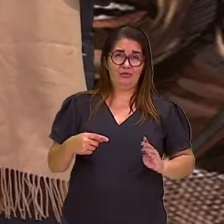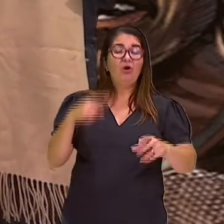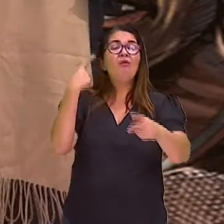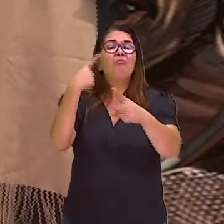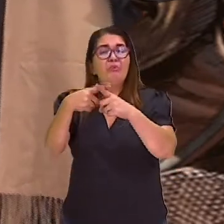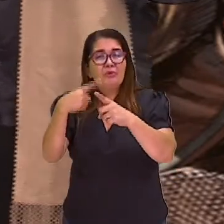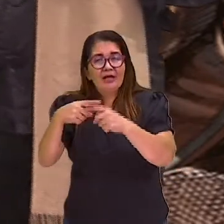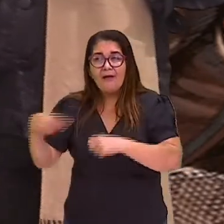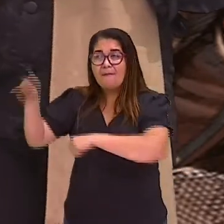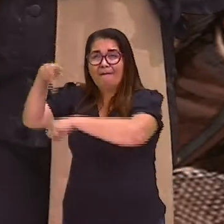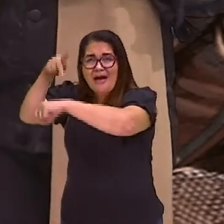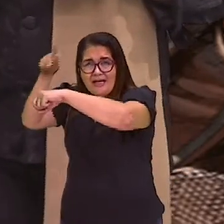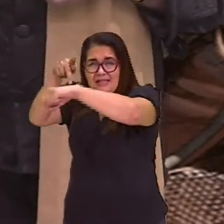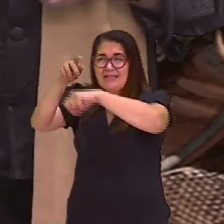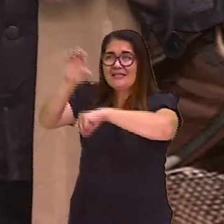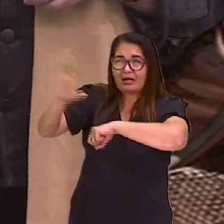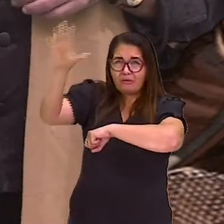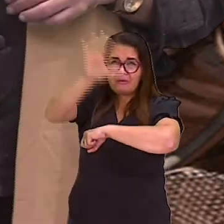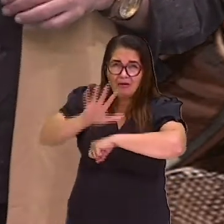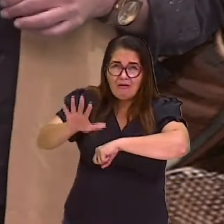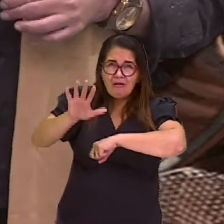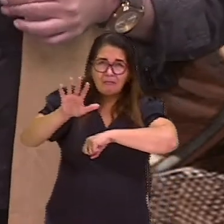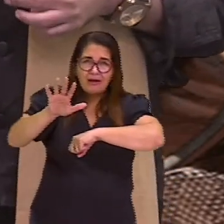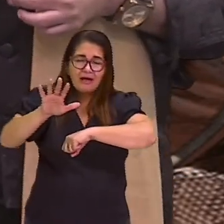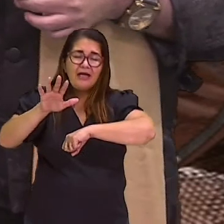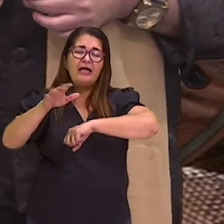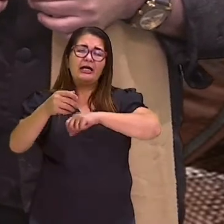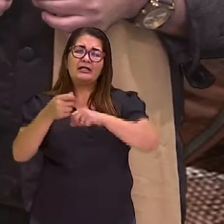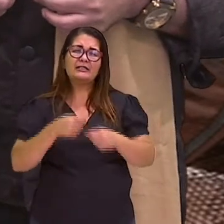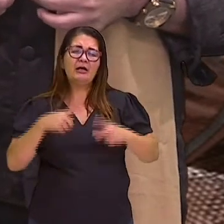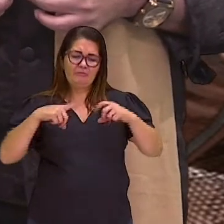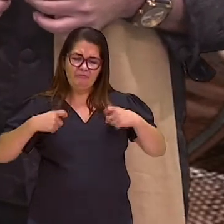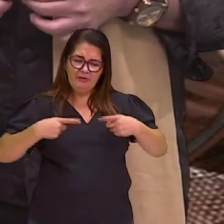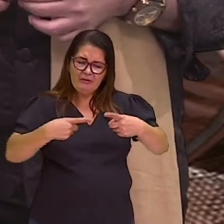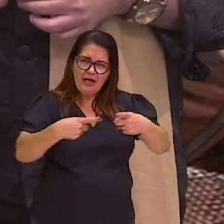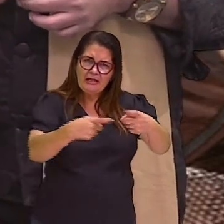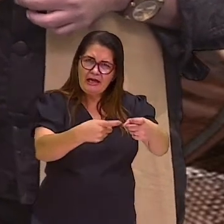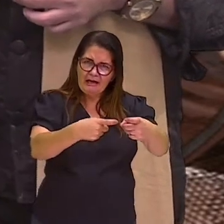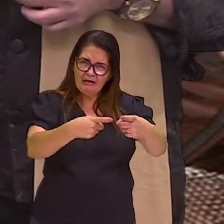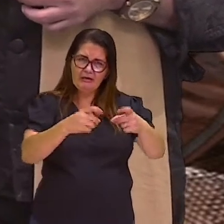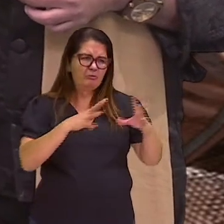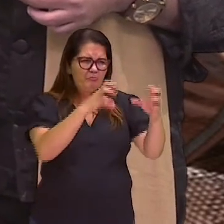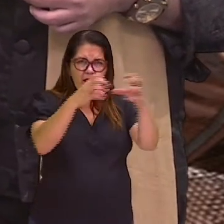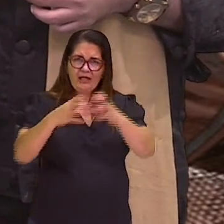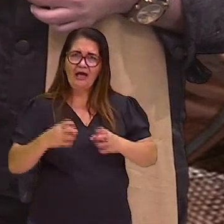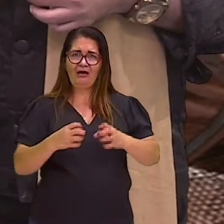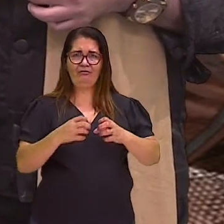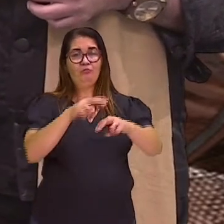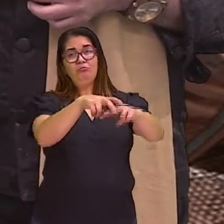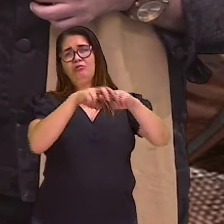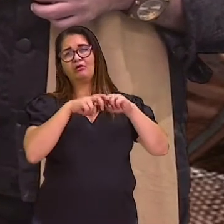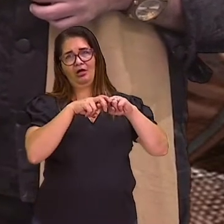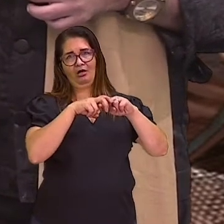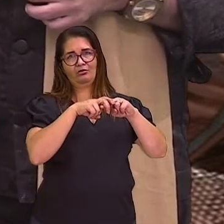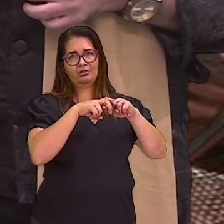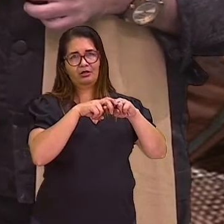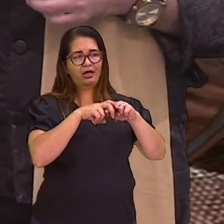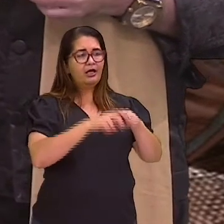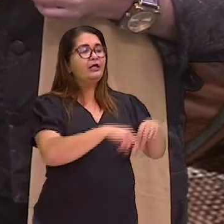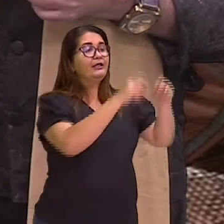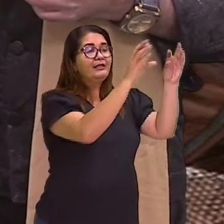contou com lideranças locais importantes na luta contra os holandeses, tais como André Vidal de Negreiros e João